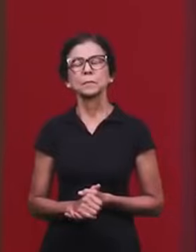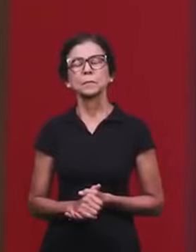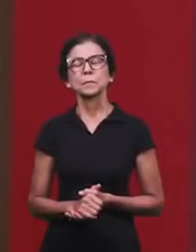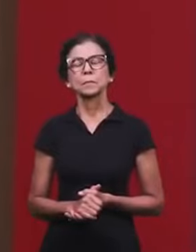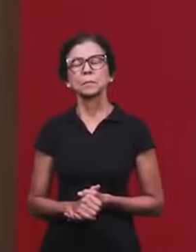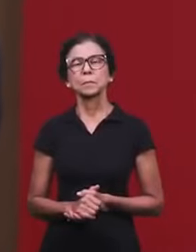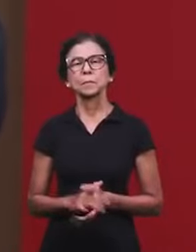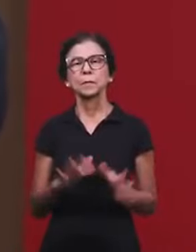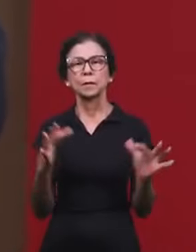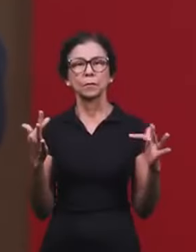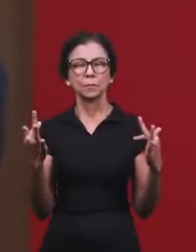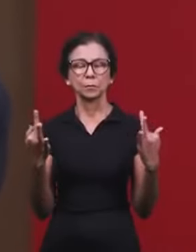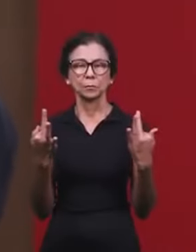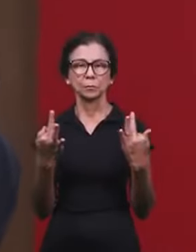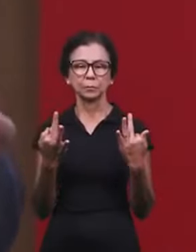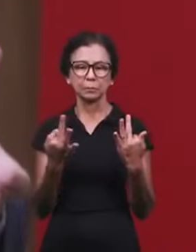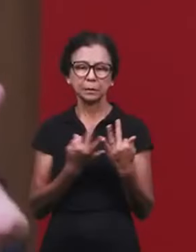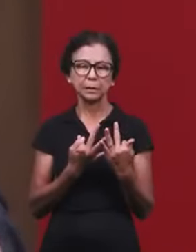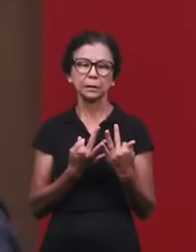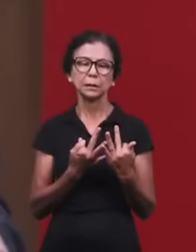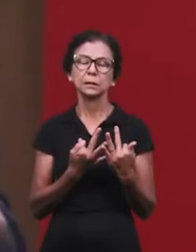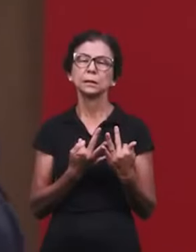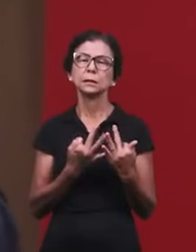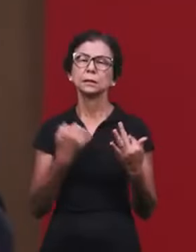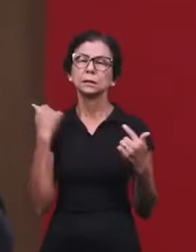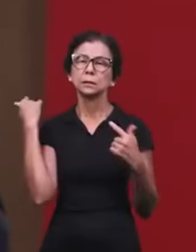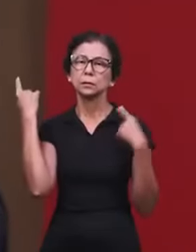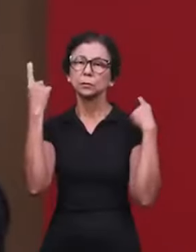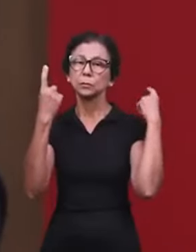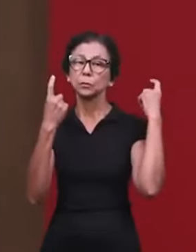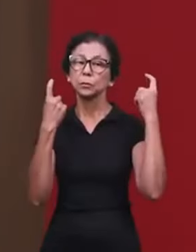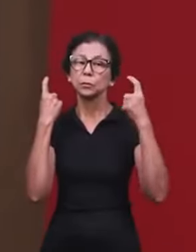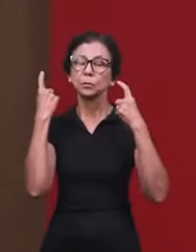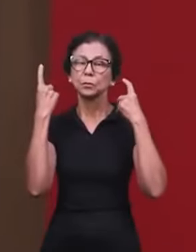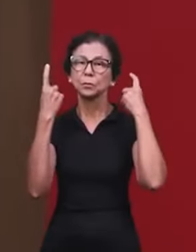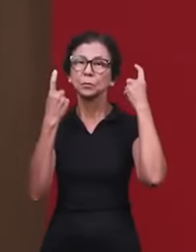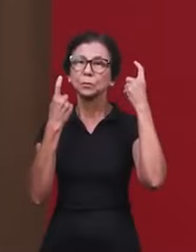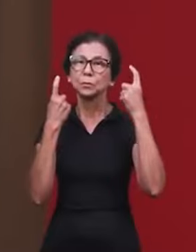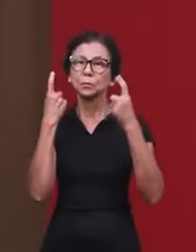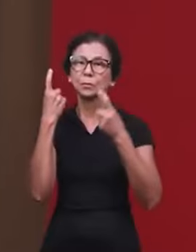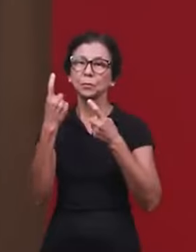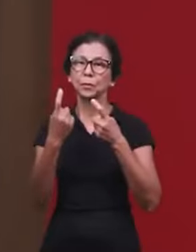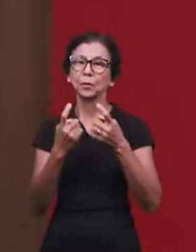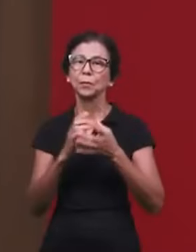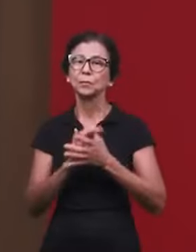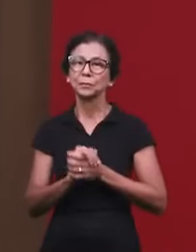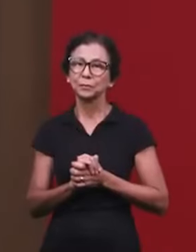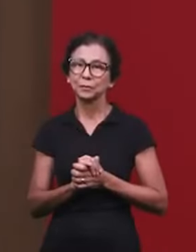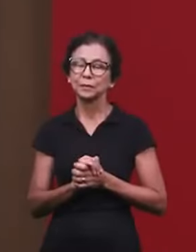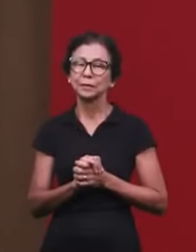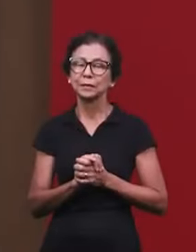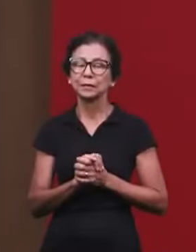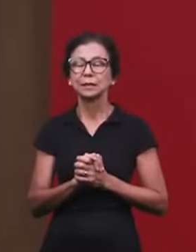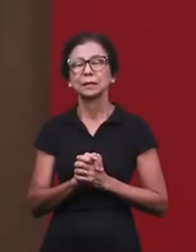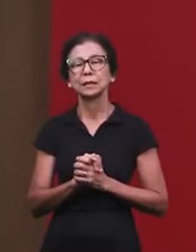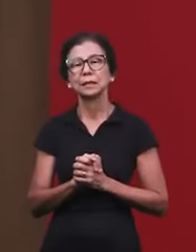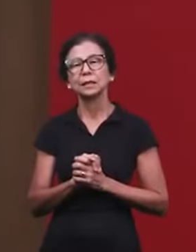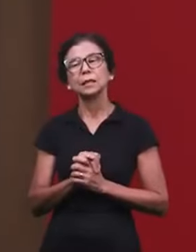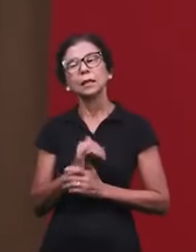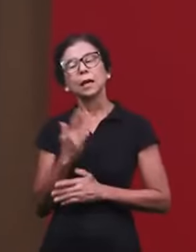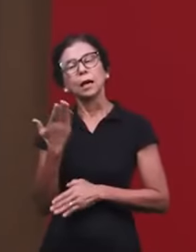mais se preocupam em cuidar de nós daí o jovem ter também